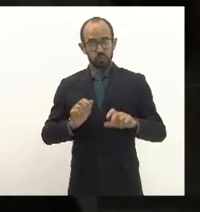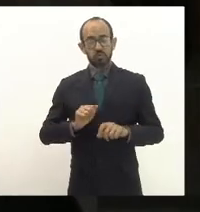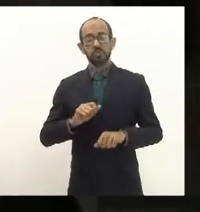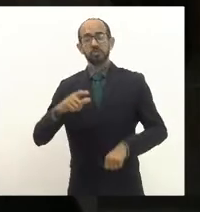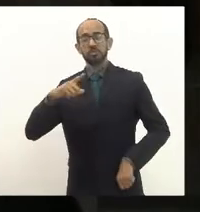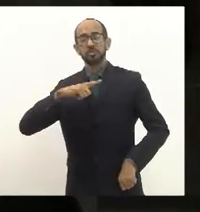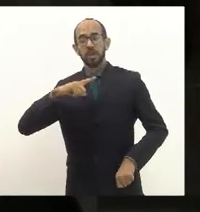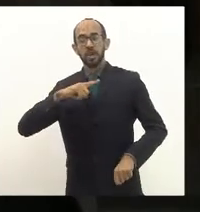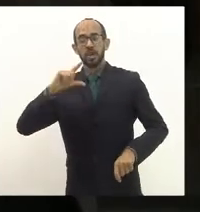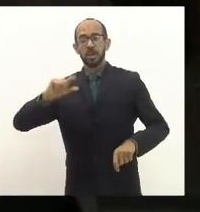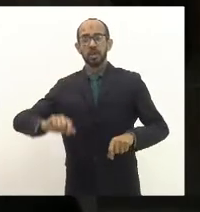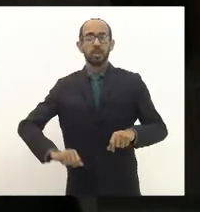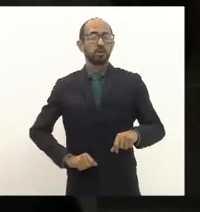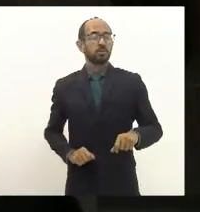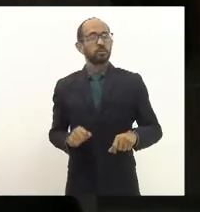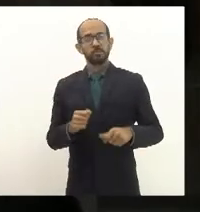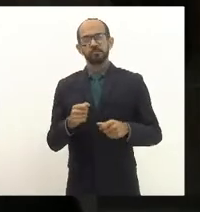assuntos